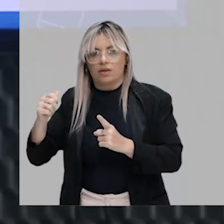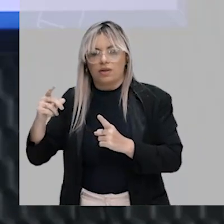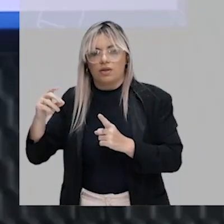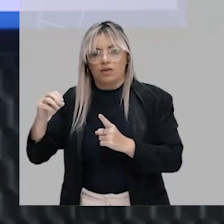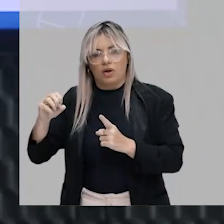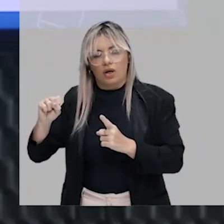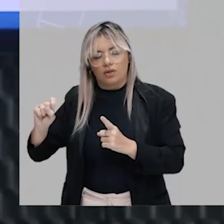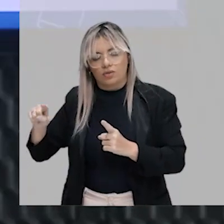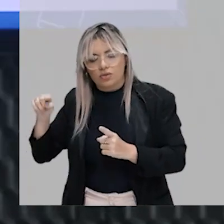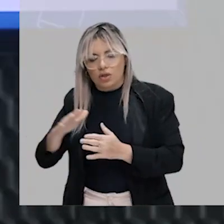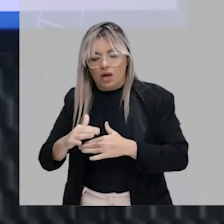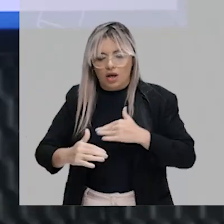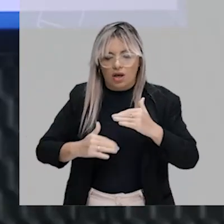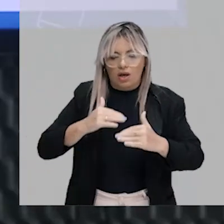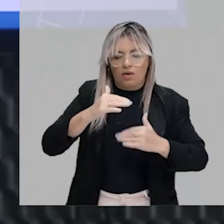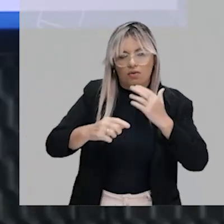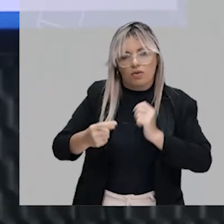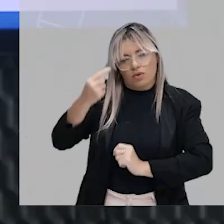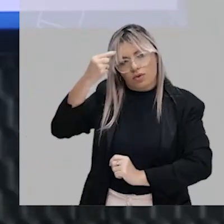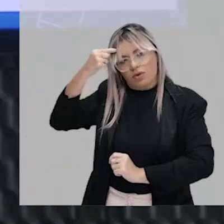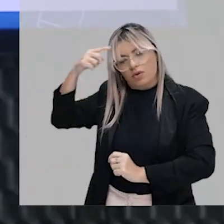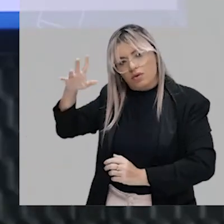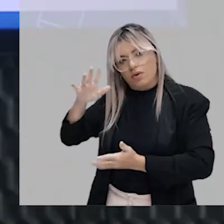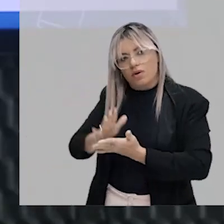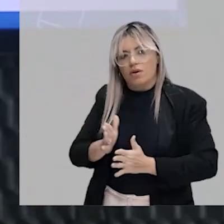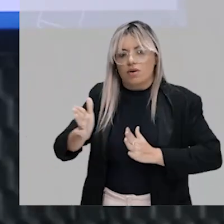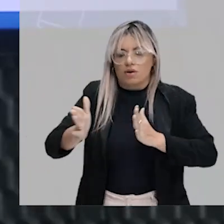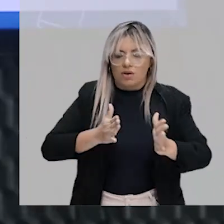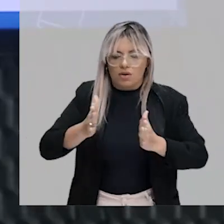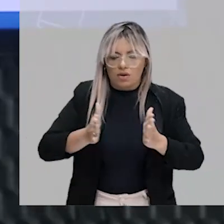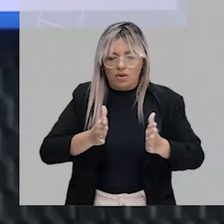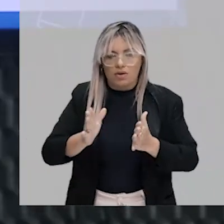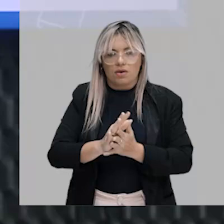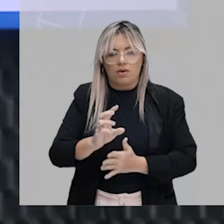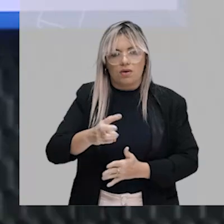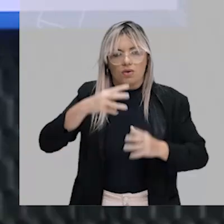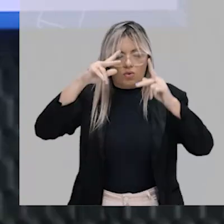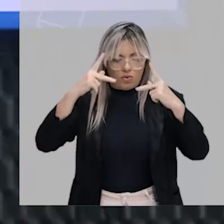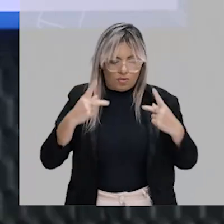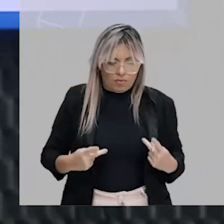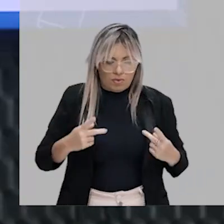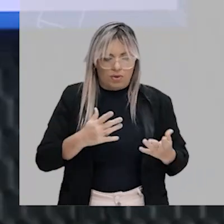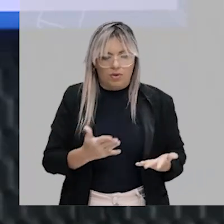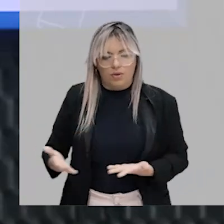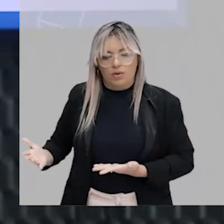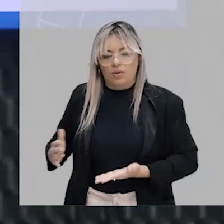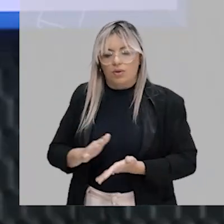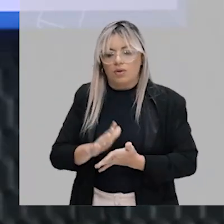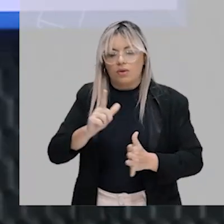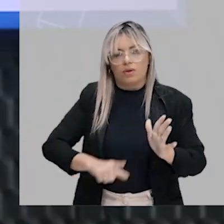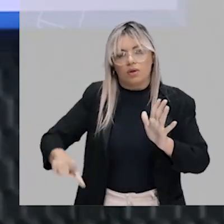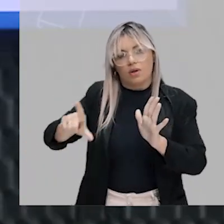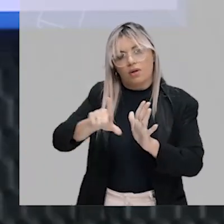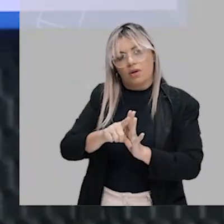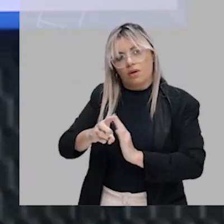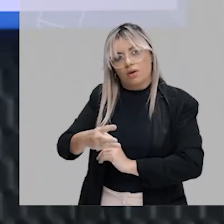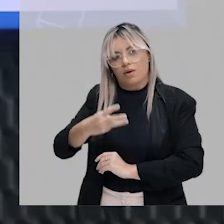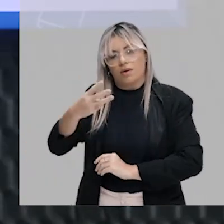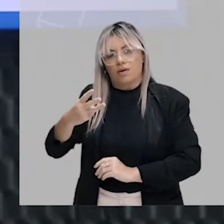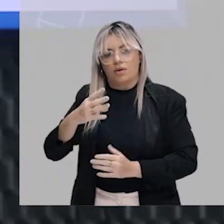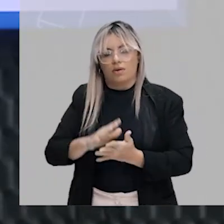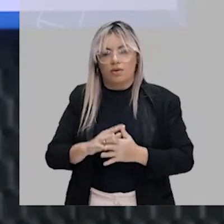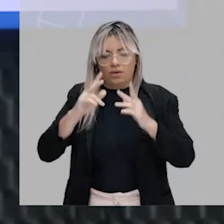a evolução do pensamento humano em 3 etapas, em 3 fases. E essa lei dos 3 estados afirmava que